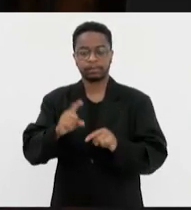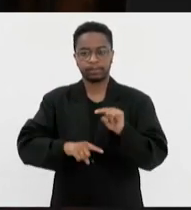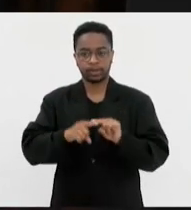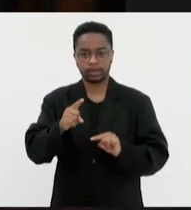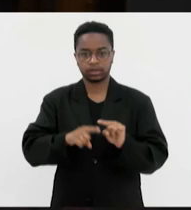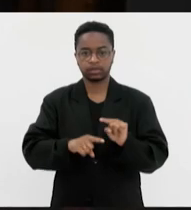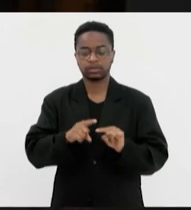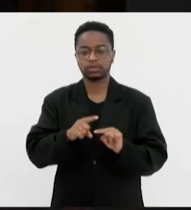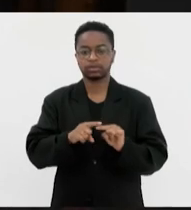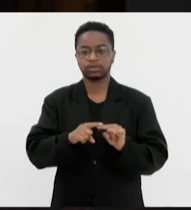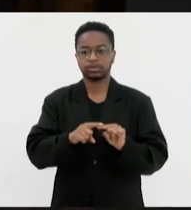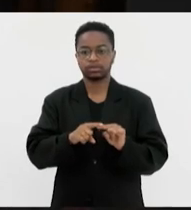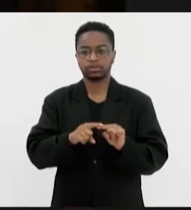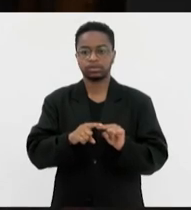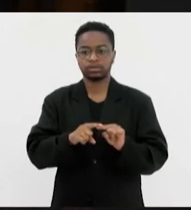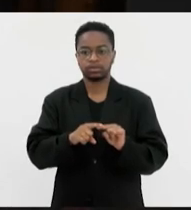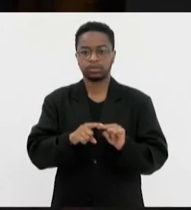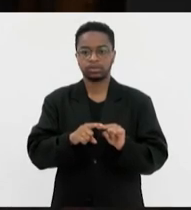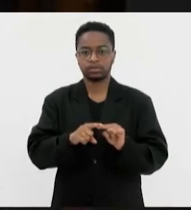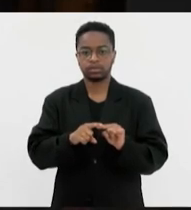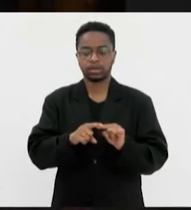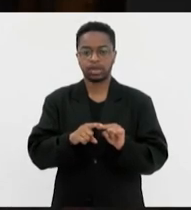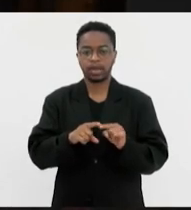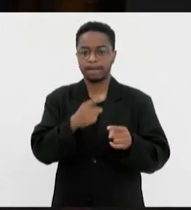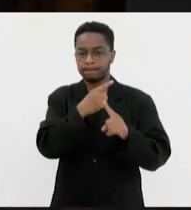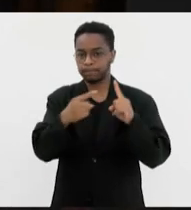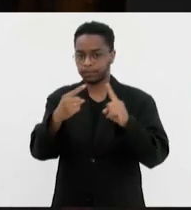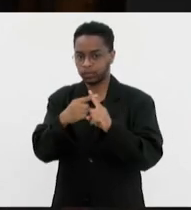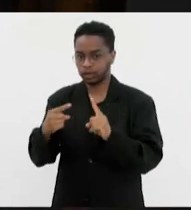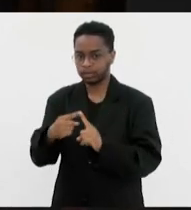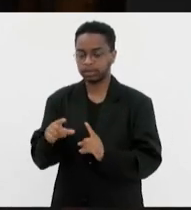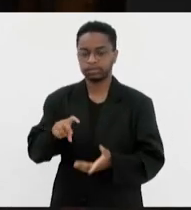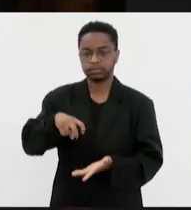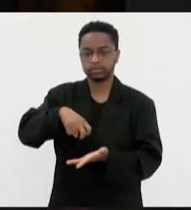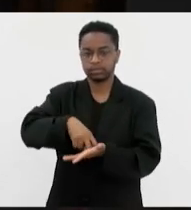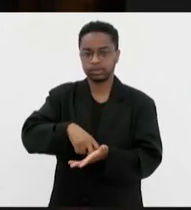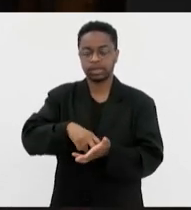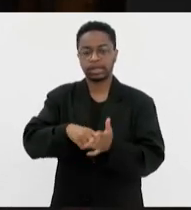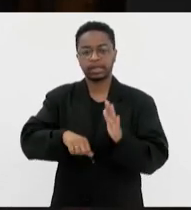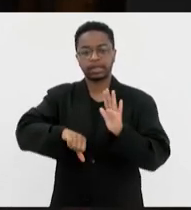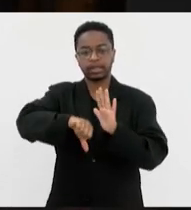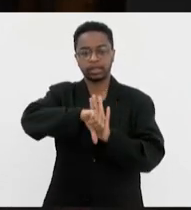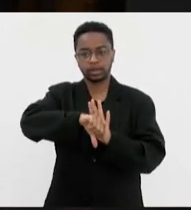de ilícitos penais relacionados aos crimes de lavagem